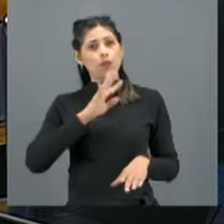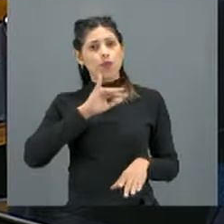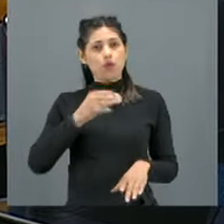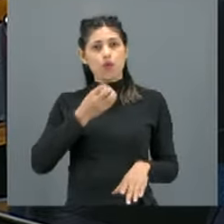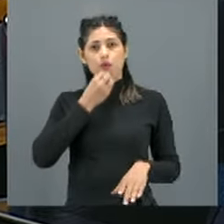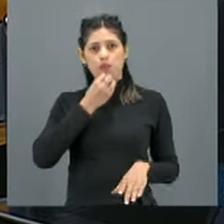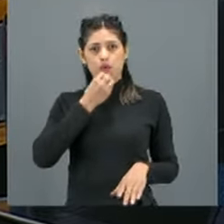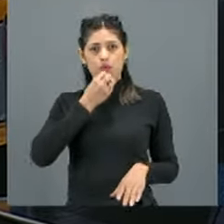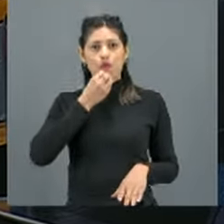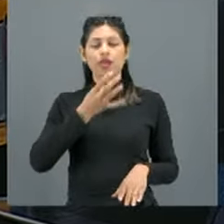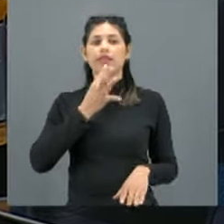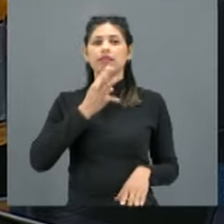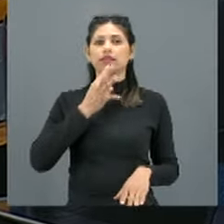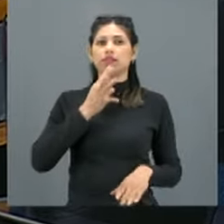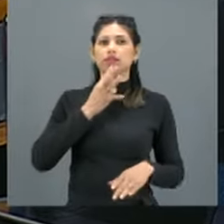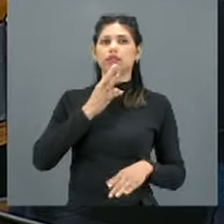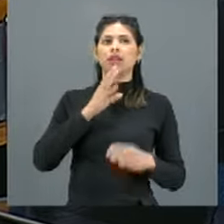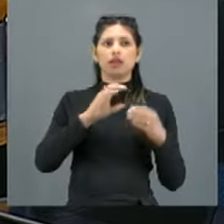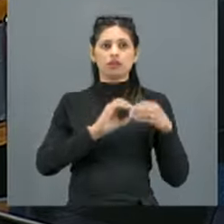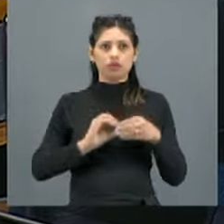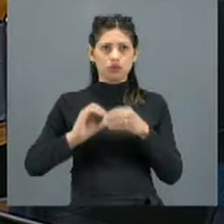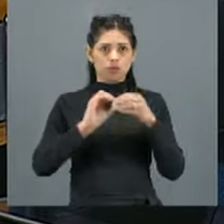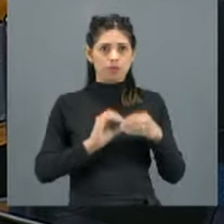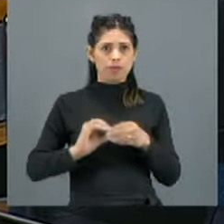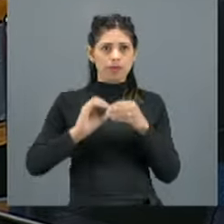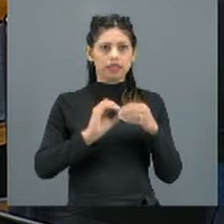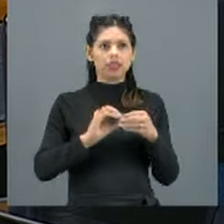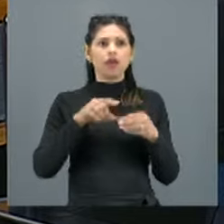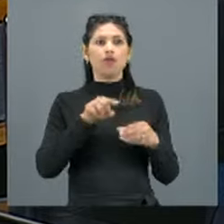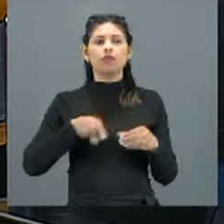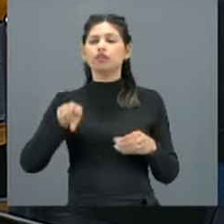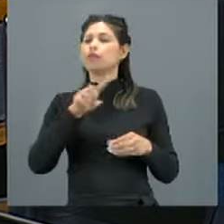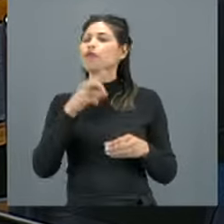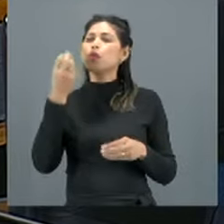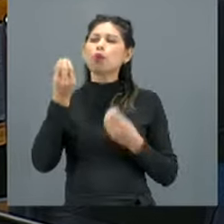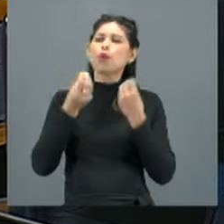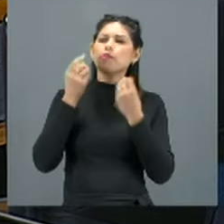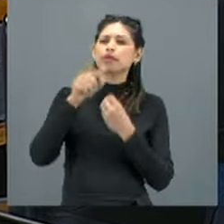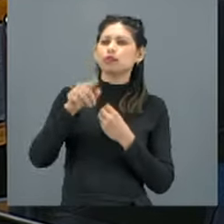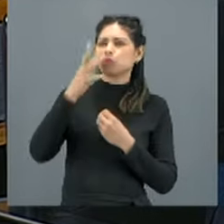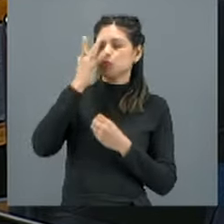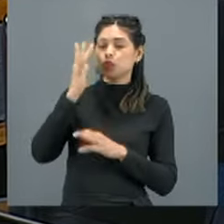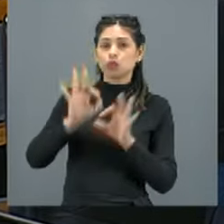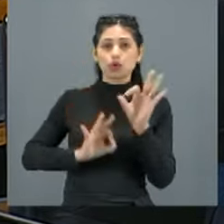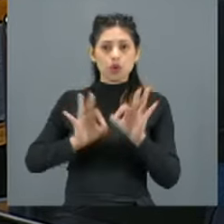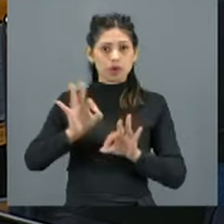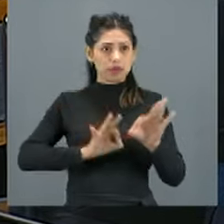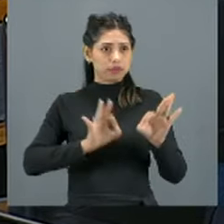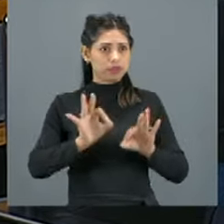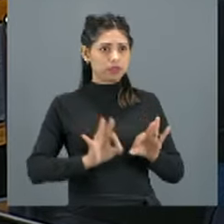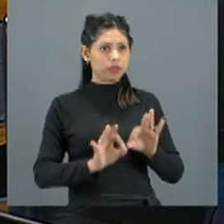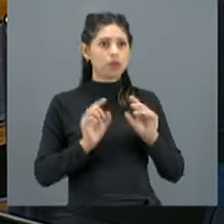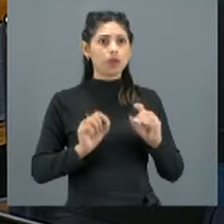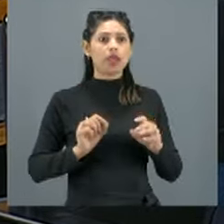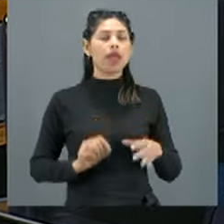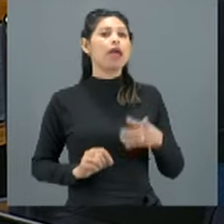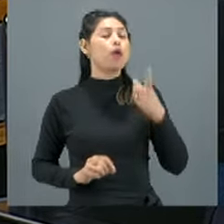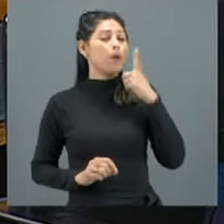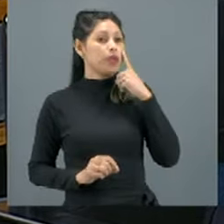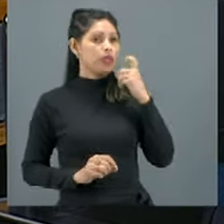e realmente vocês vão ver a organização dessas pessoas. E eles têm até um fato interessante,